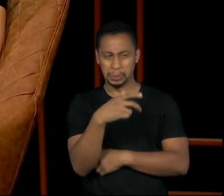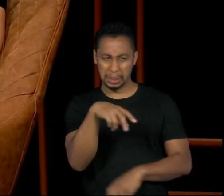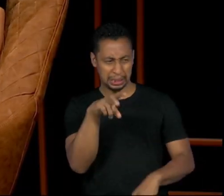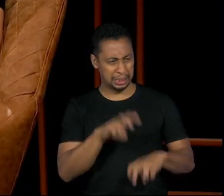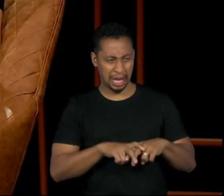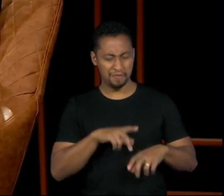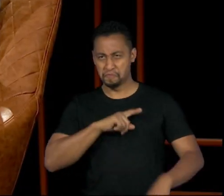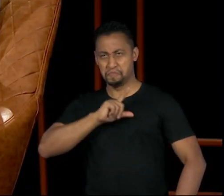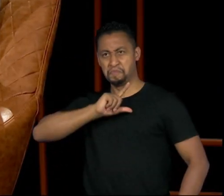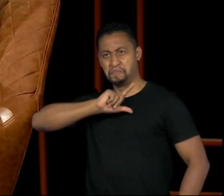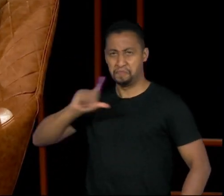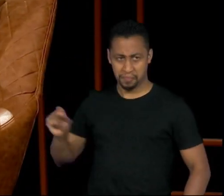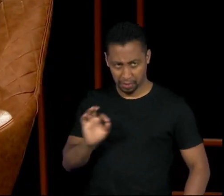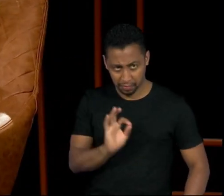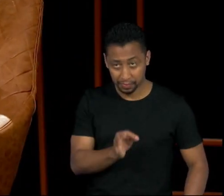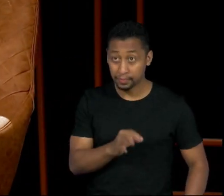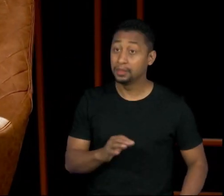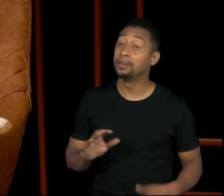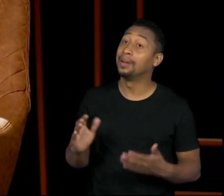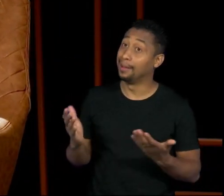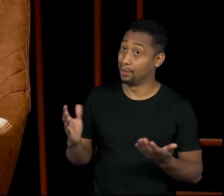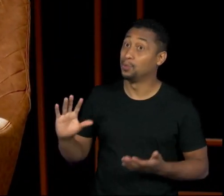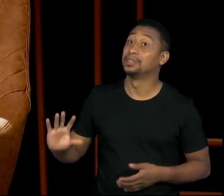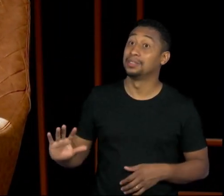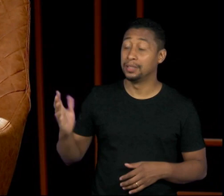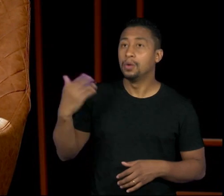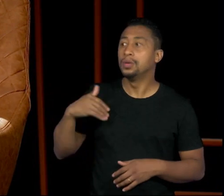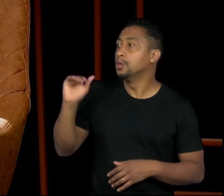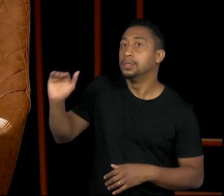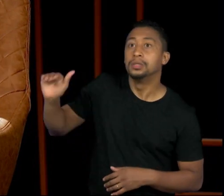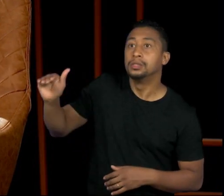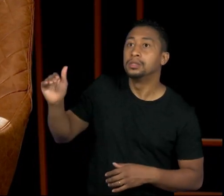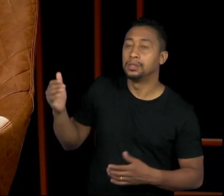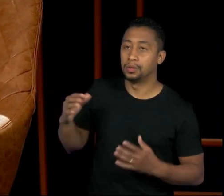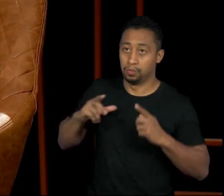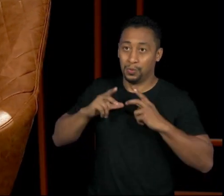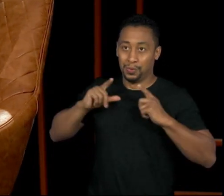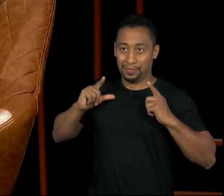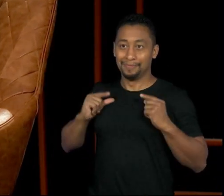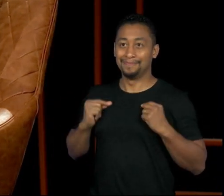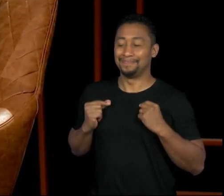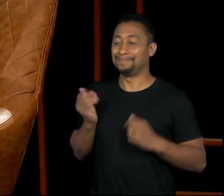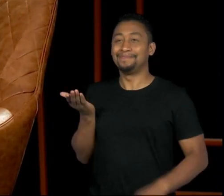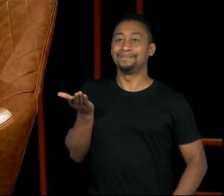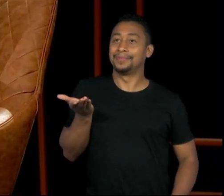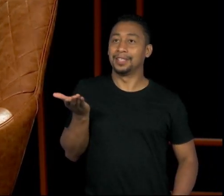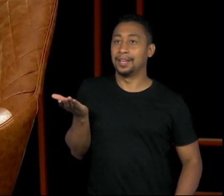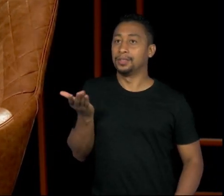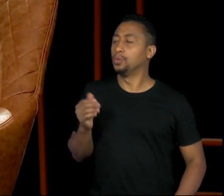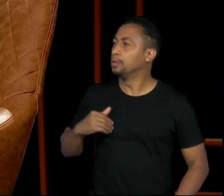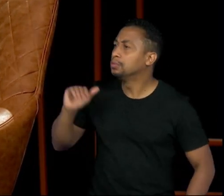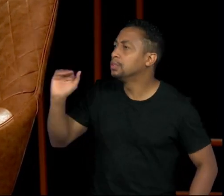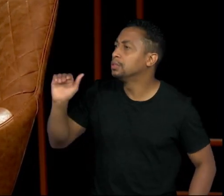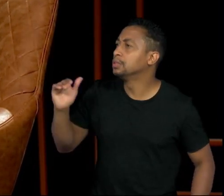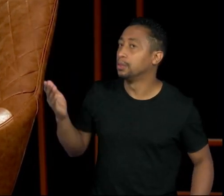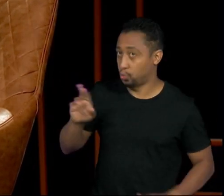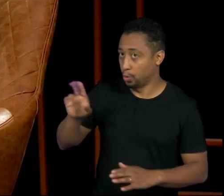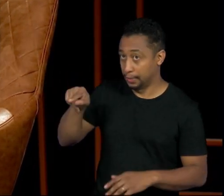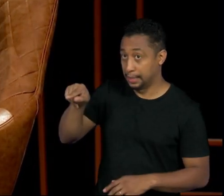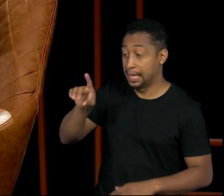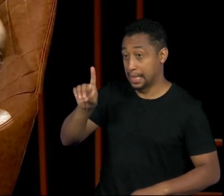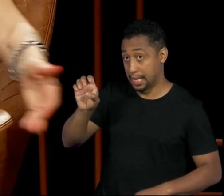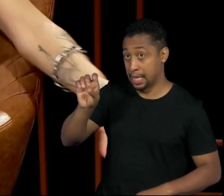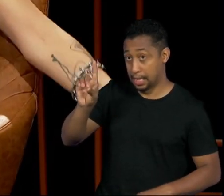Ana? Não, primeiro eu quase matei o garçom, né? Porque eu falei, como é que você, criatura... André é o nome do garçom, meu amigo. Dedé, como é que você não